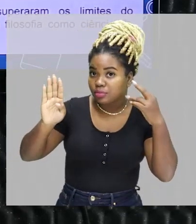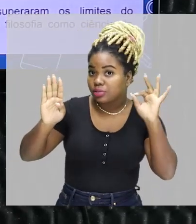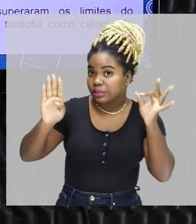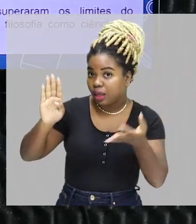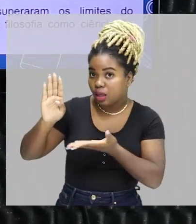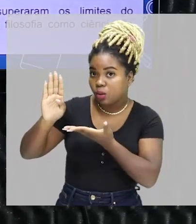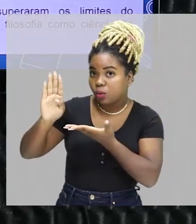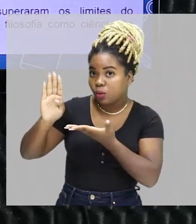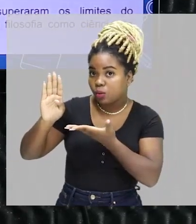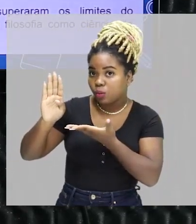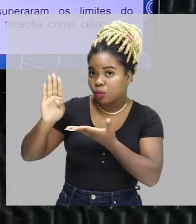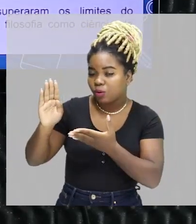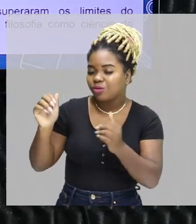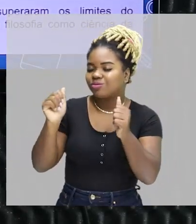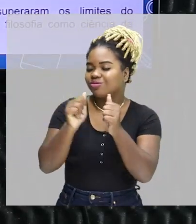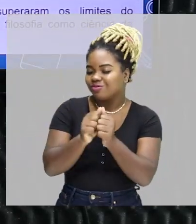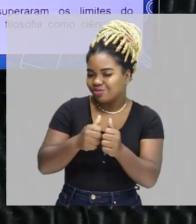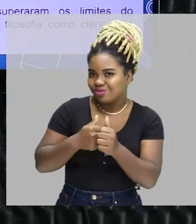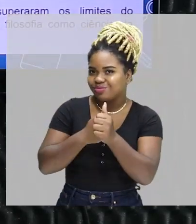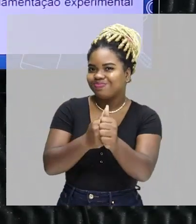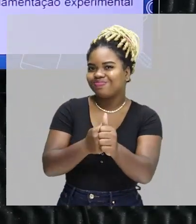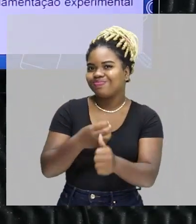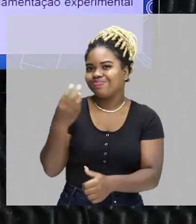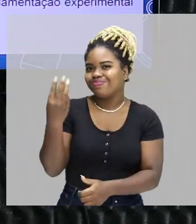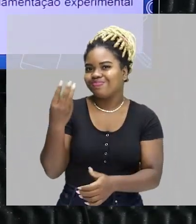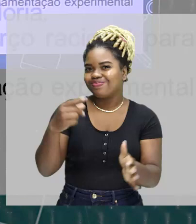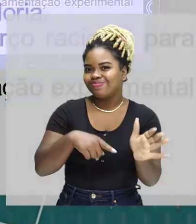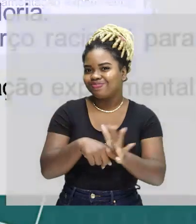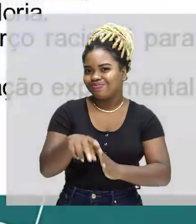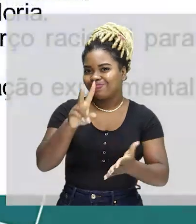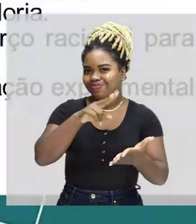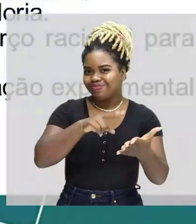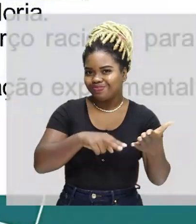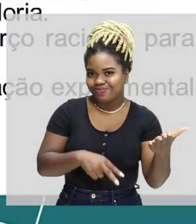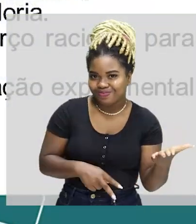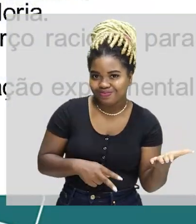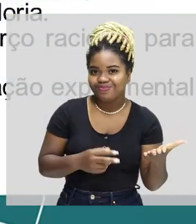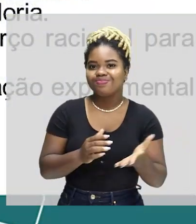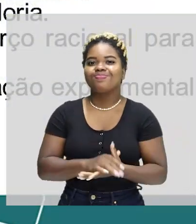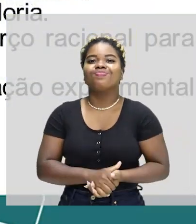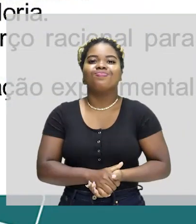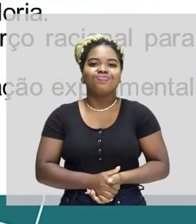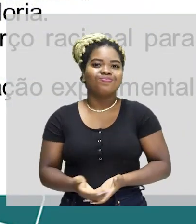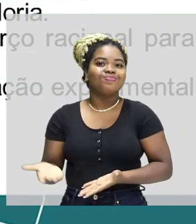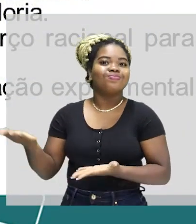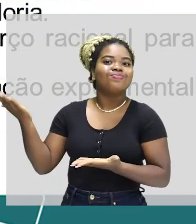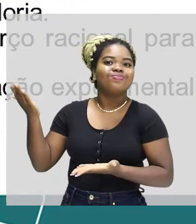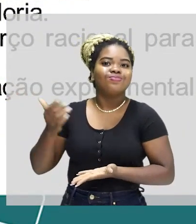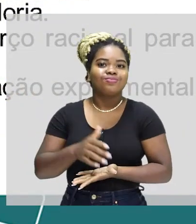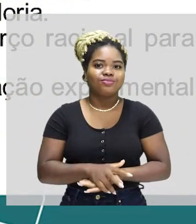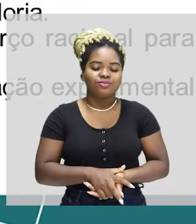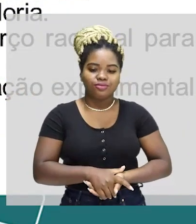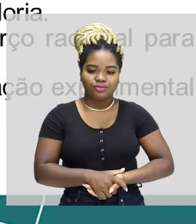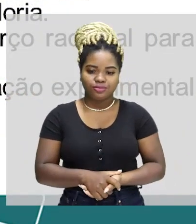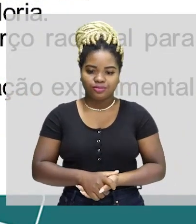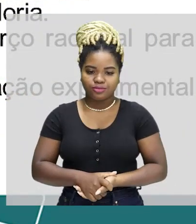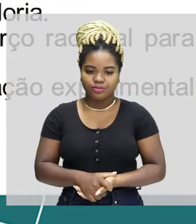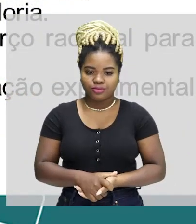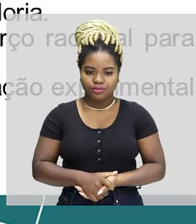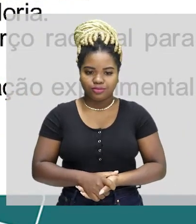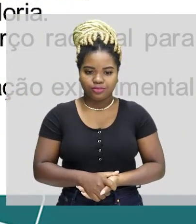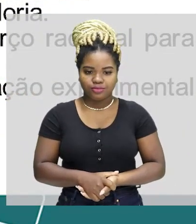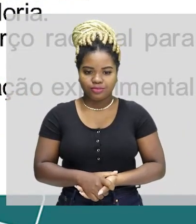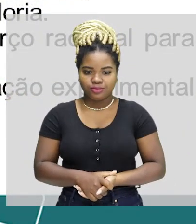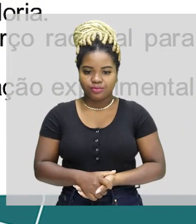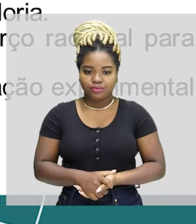jogada? Então, vem comigo, tem mais uma aqui, uma questão muito legal para a gente fazer. Olha essa terceira questão. Ela é fundamental para o